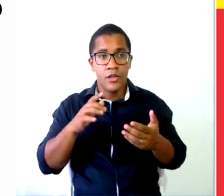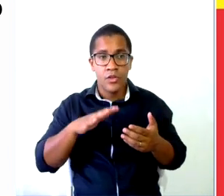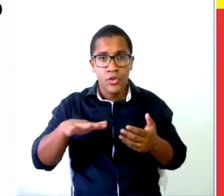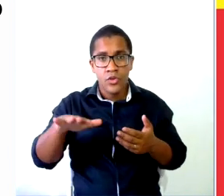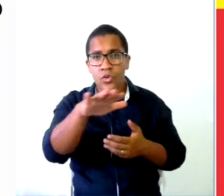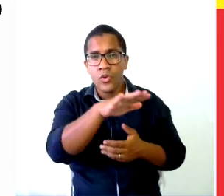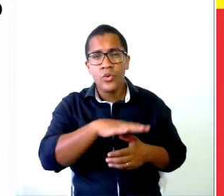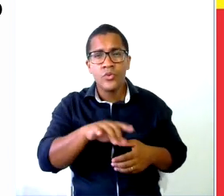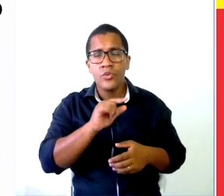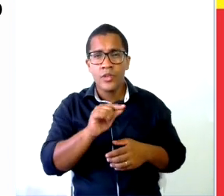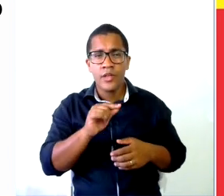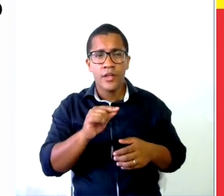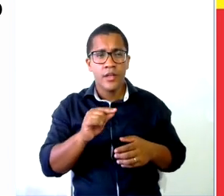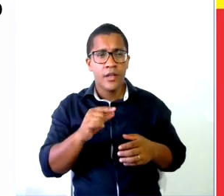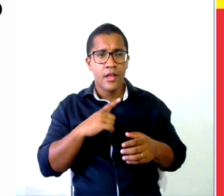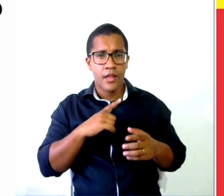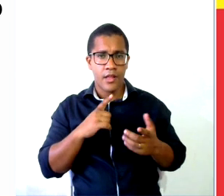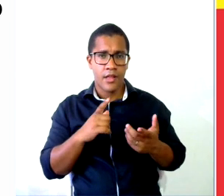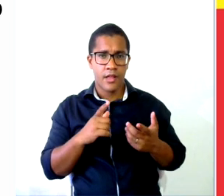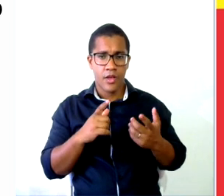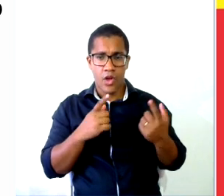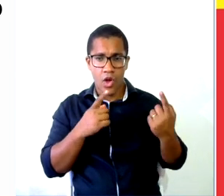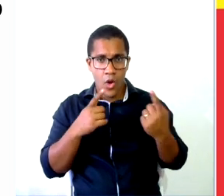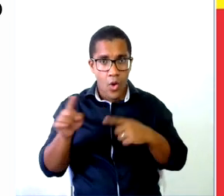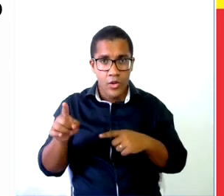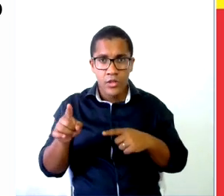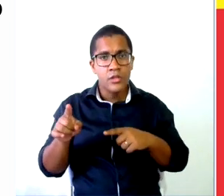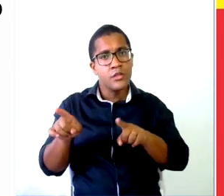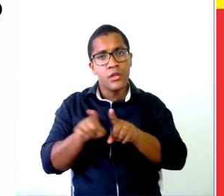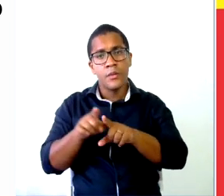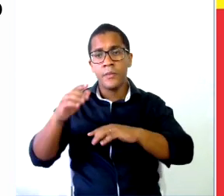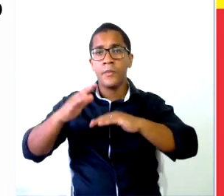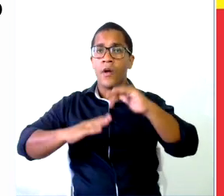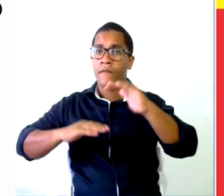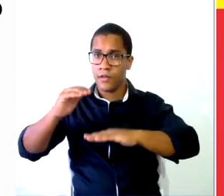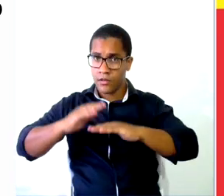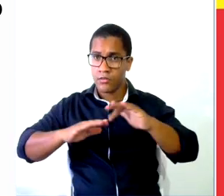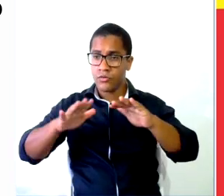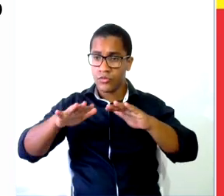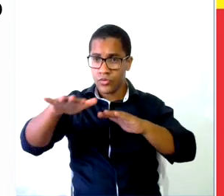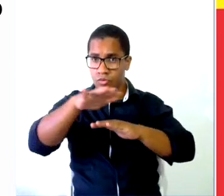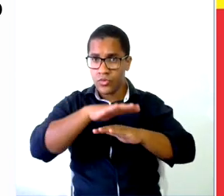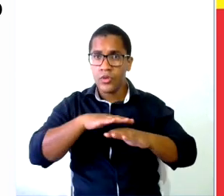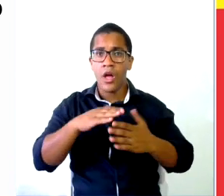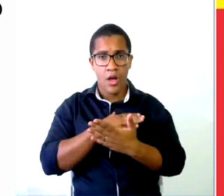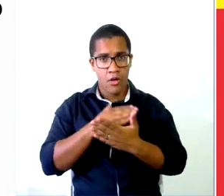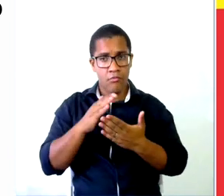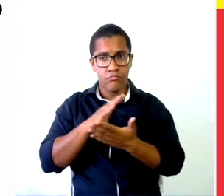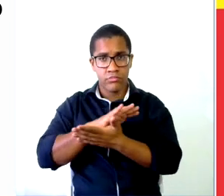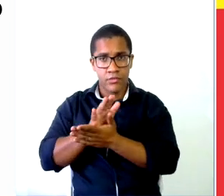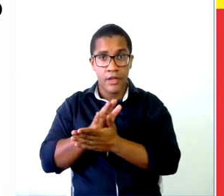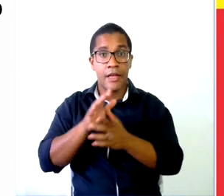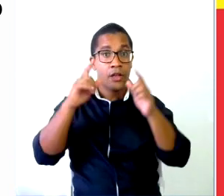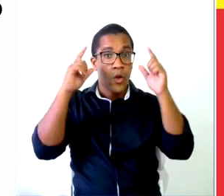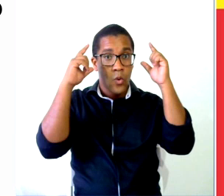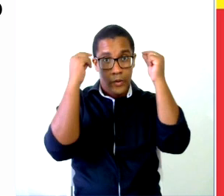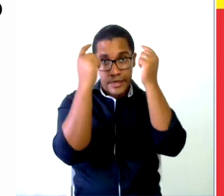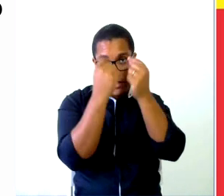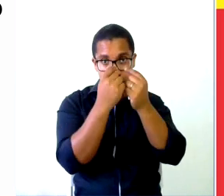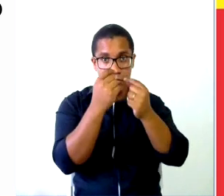também extrapolada, não é isso, para as profissões e ofícios. Então, para os